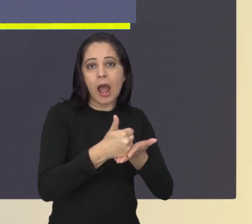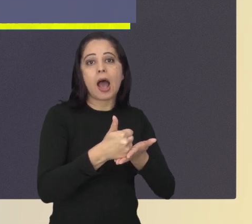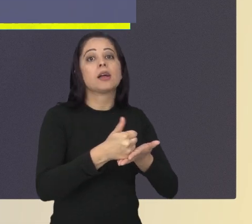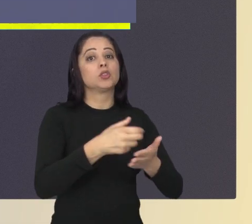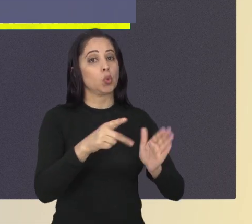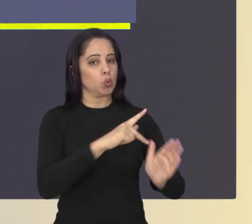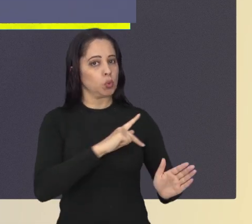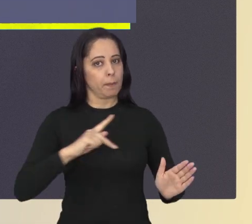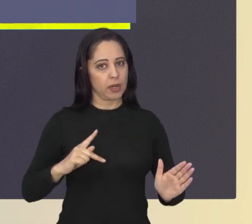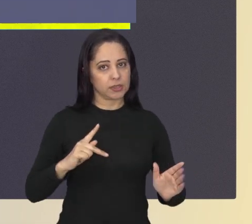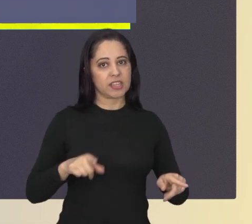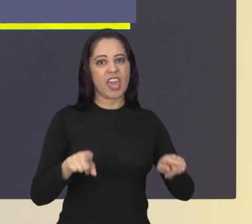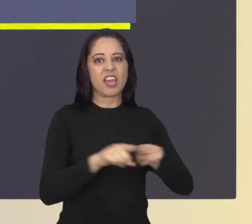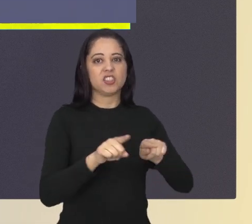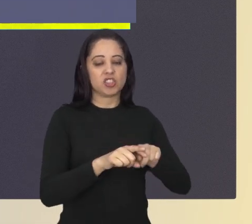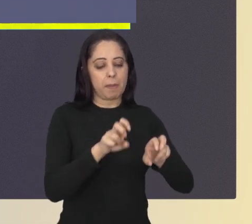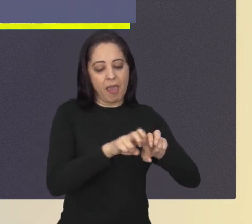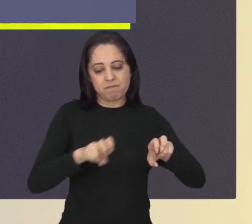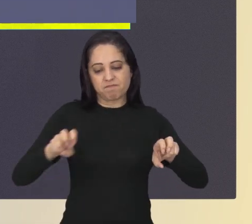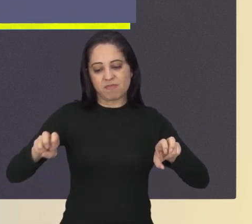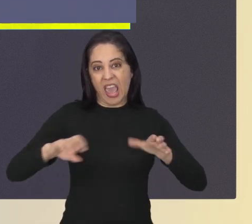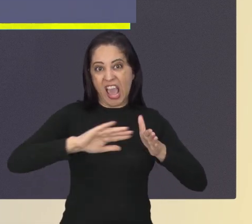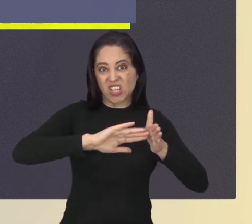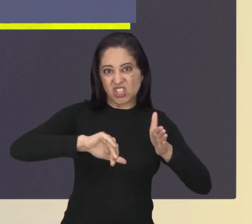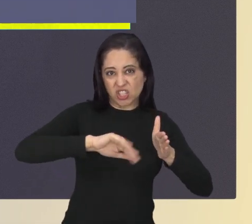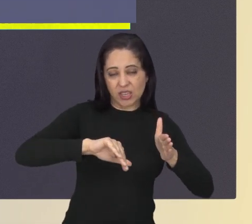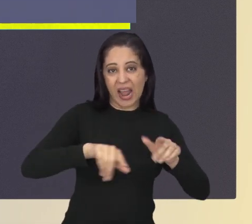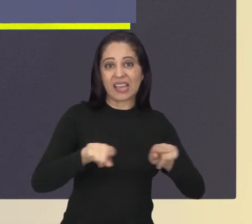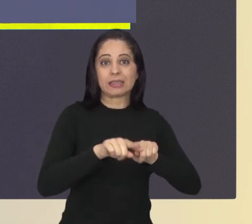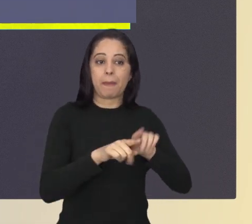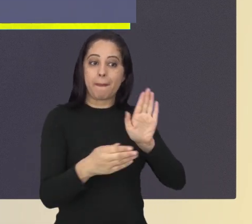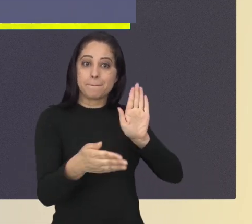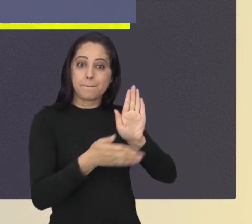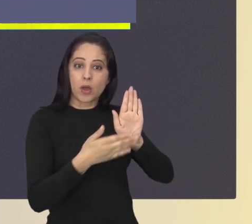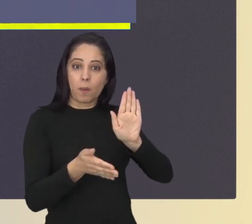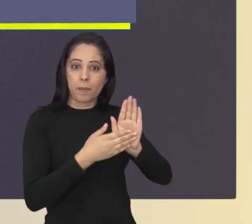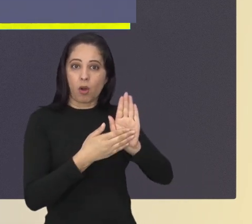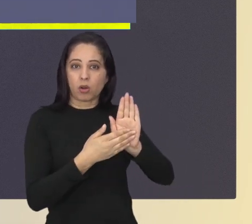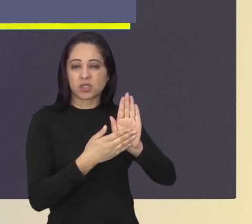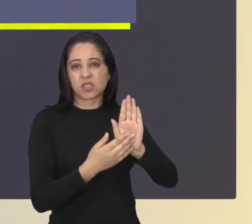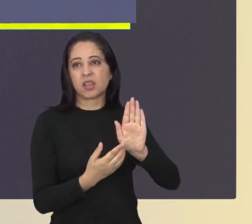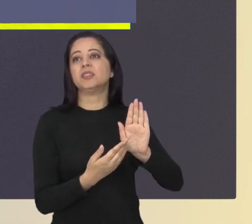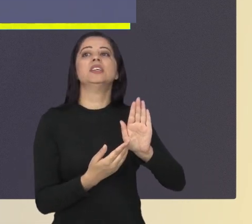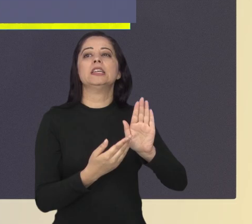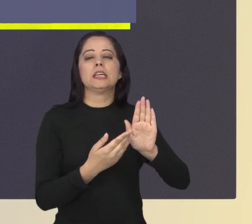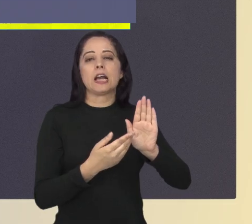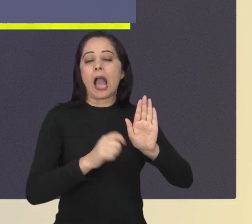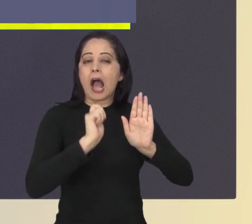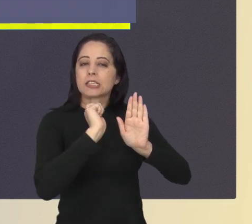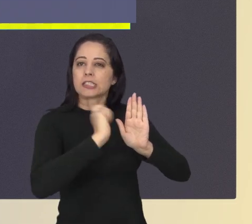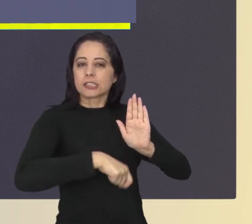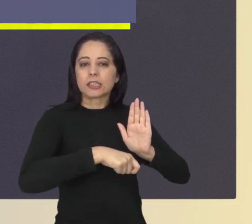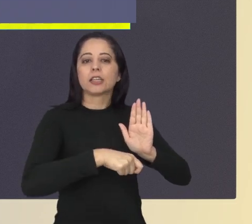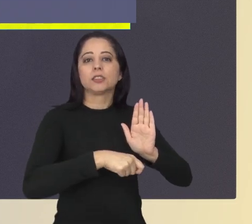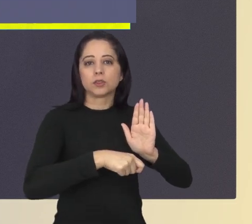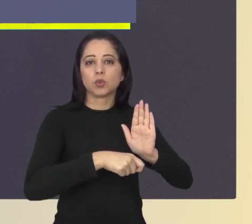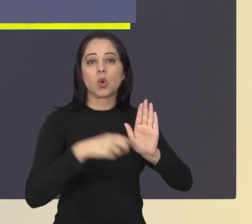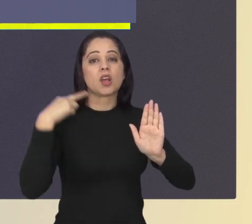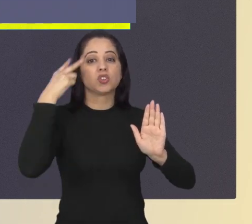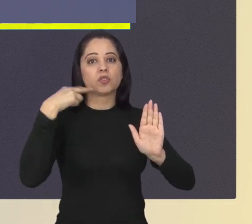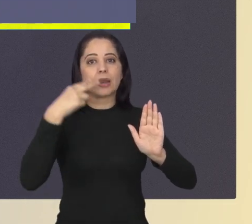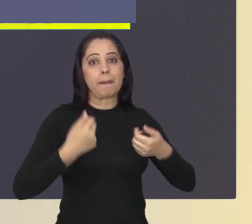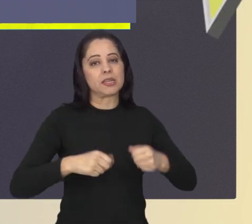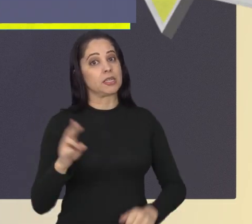Câmara, destituição dos membros da mesa diretora e propostas que tenham a assinatura de 1/3 dos vereadores